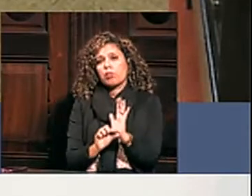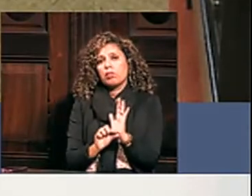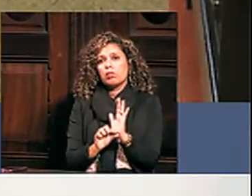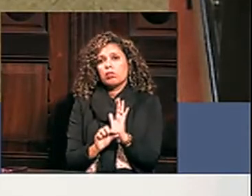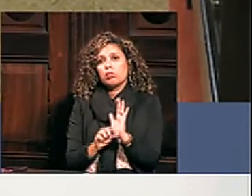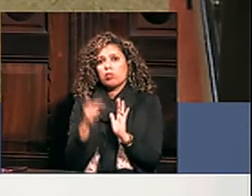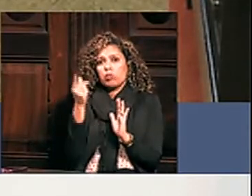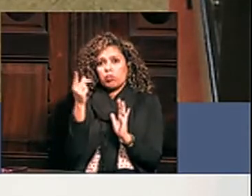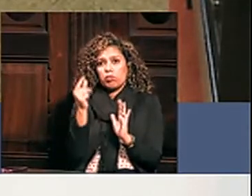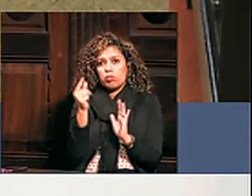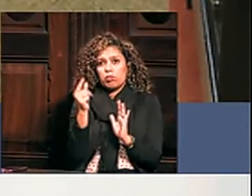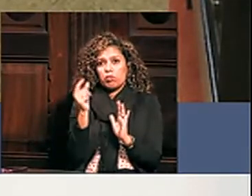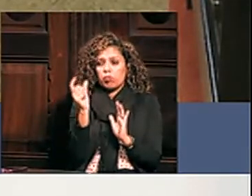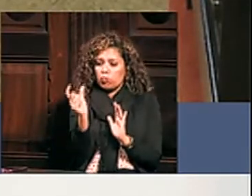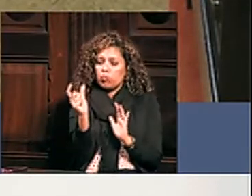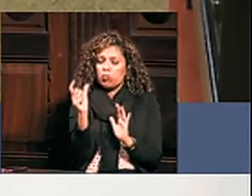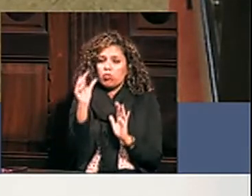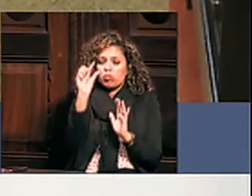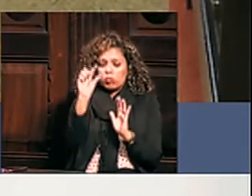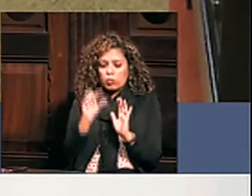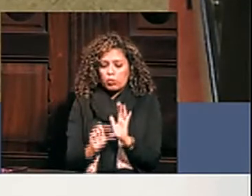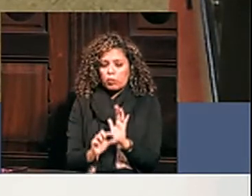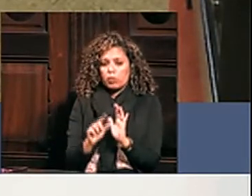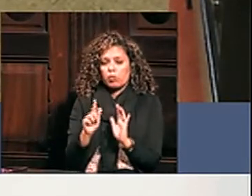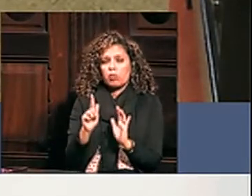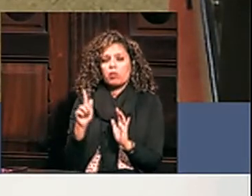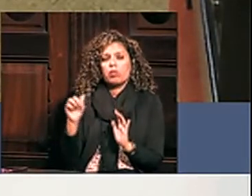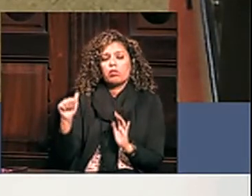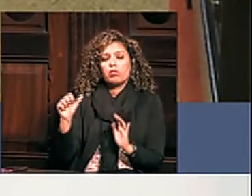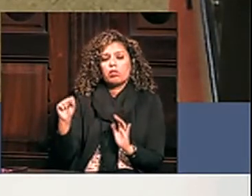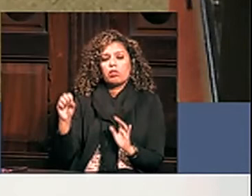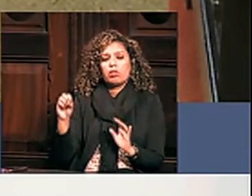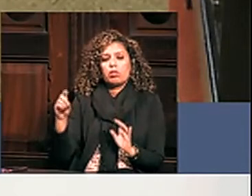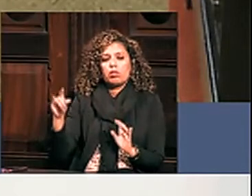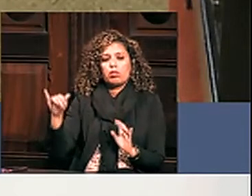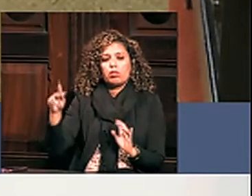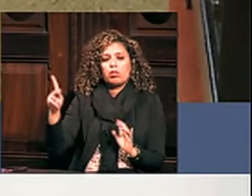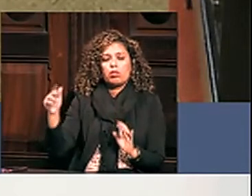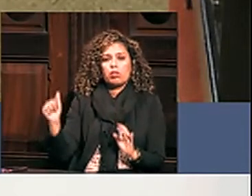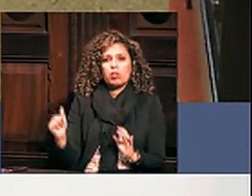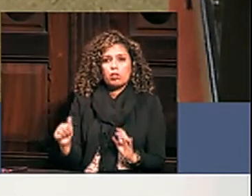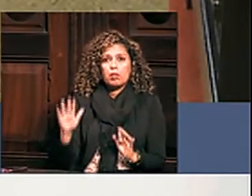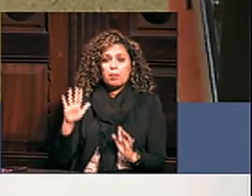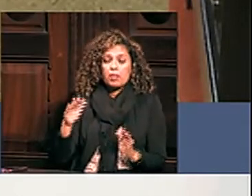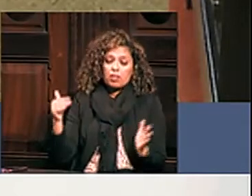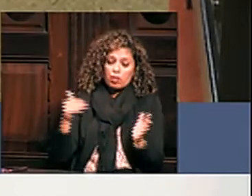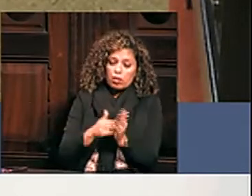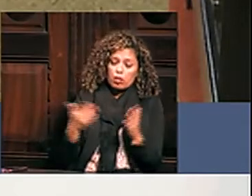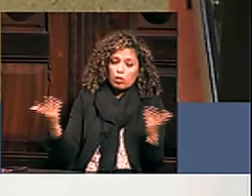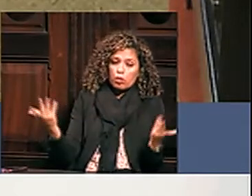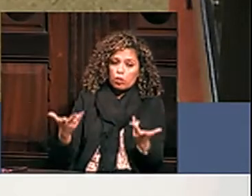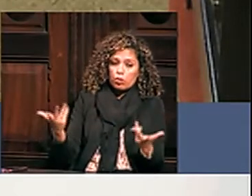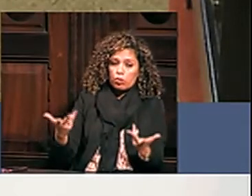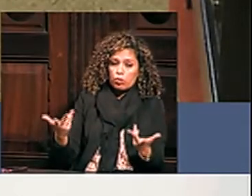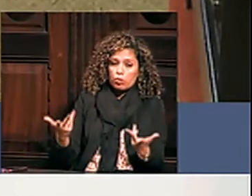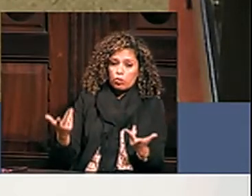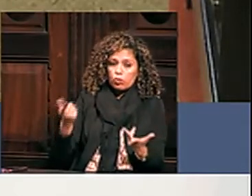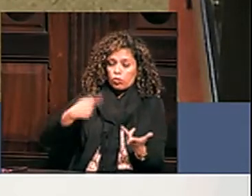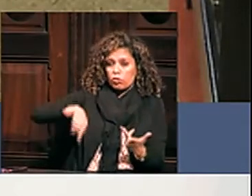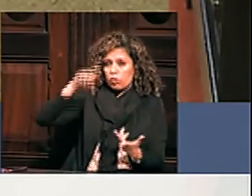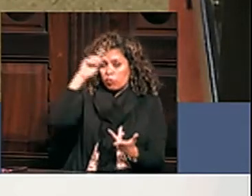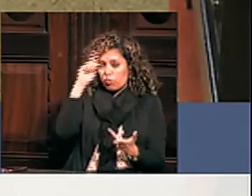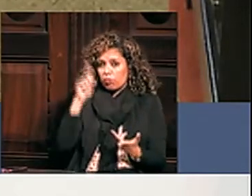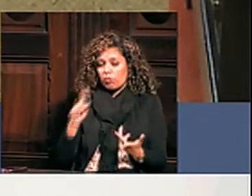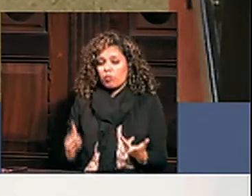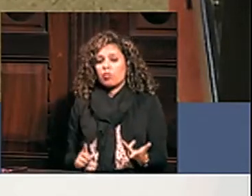contrapartida, não sabíamos até o dia de hoje o que que representa uma redução de